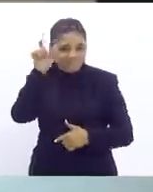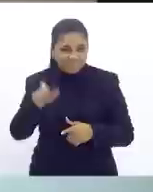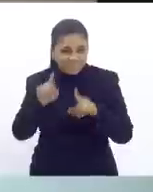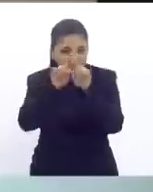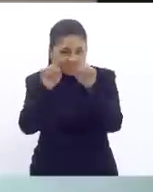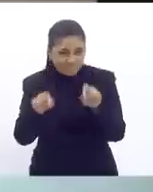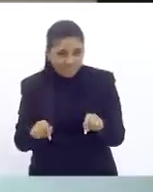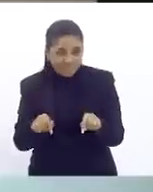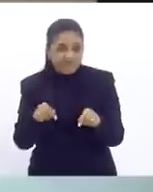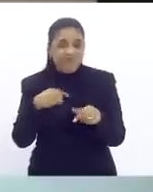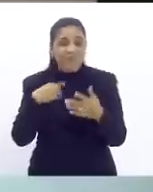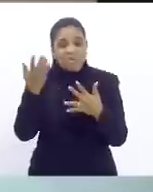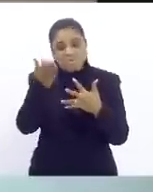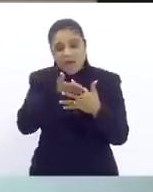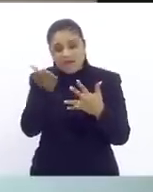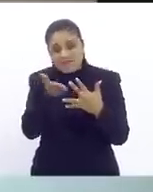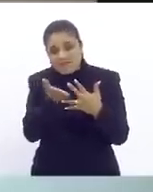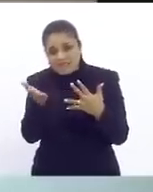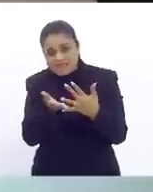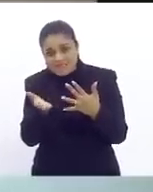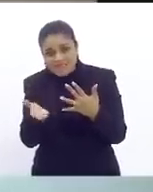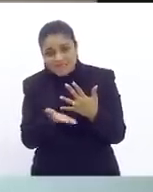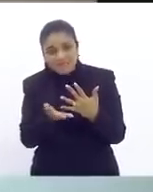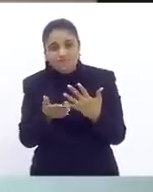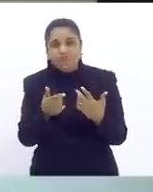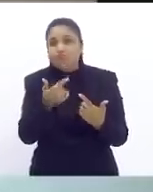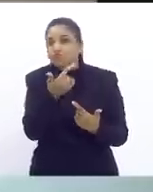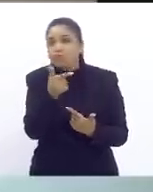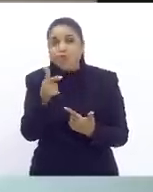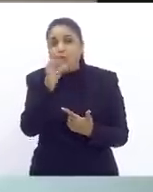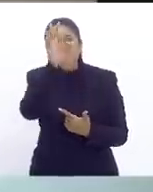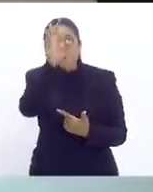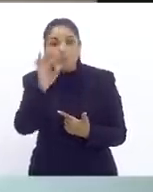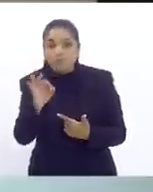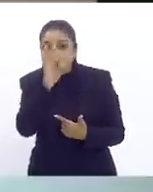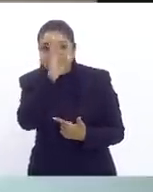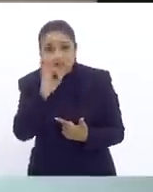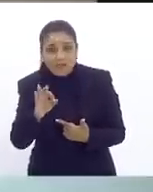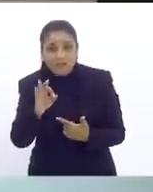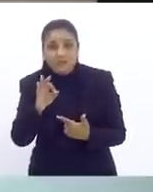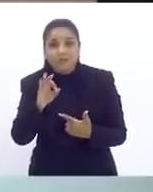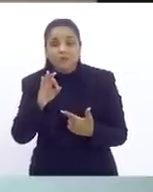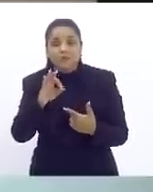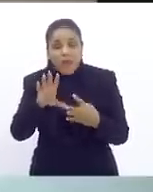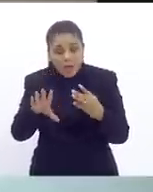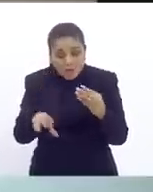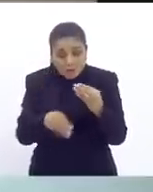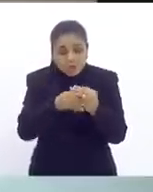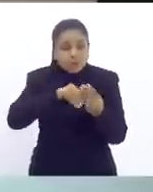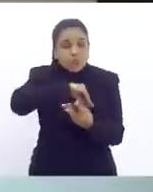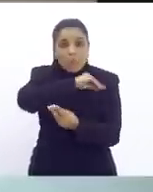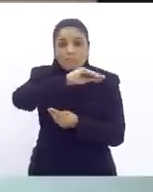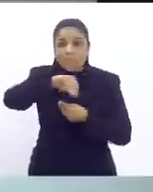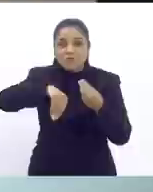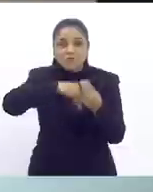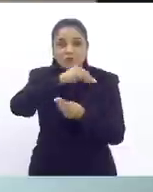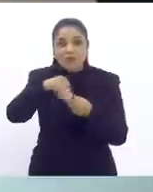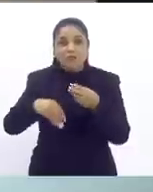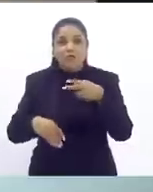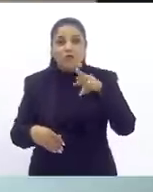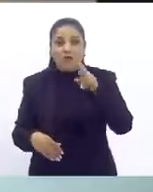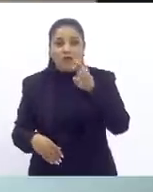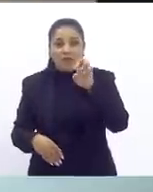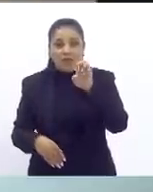que foram incorporadas que não tem reflexo desses percentuais e isso tá glutinado misturado por exemplo com retaf